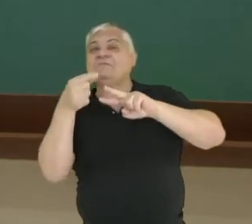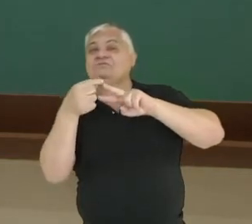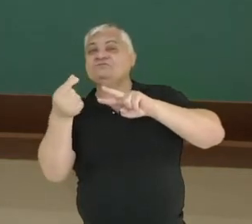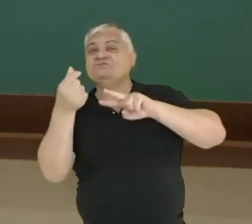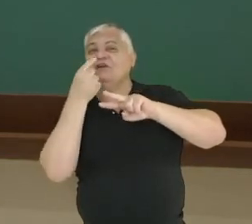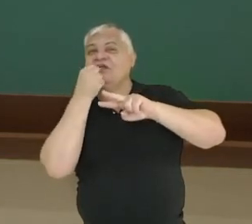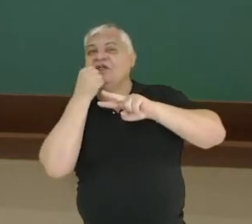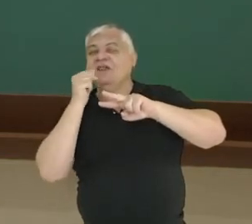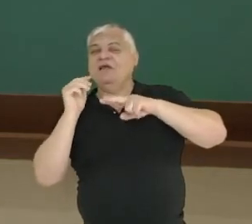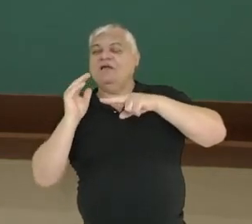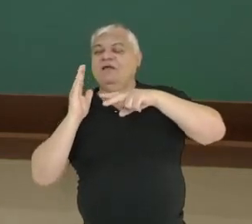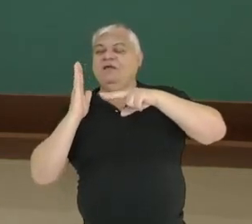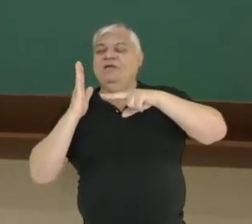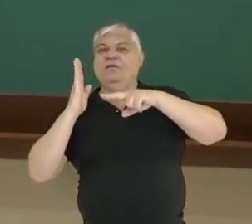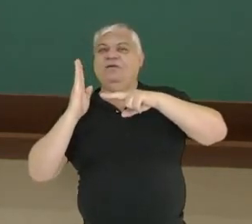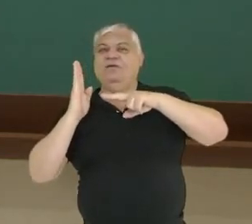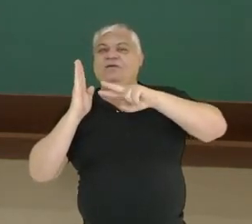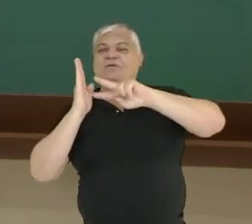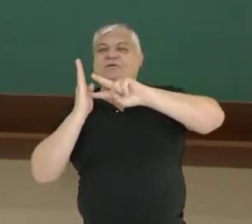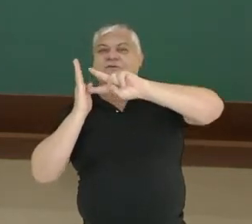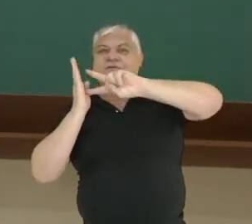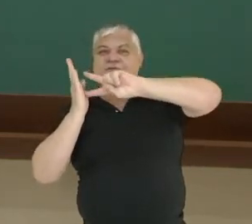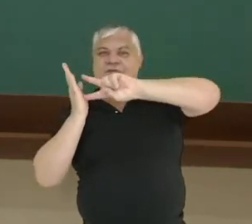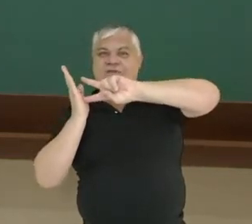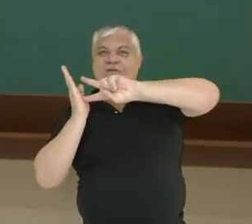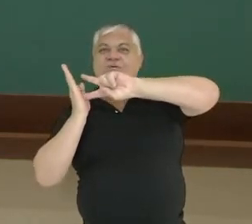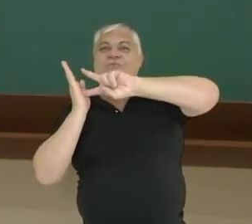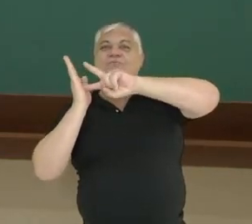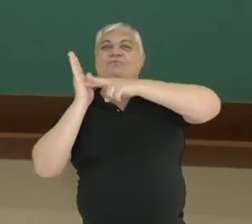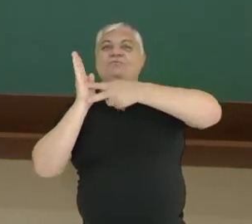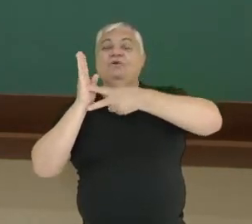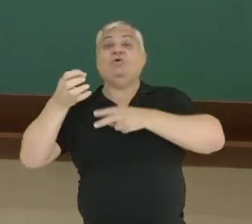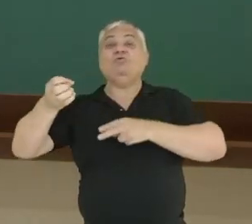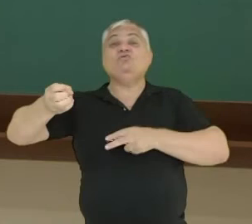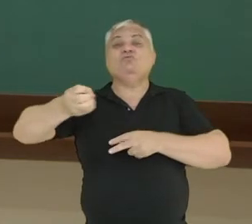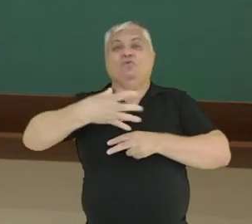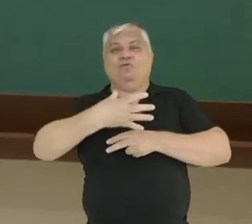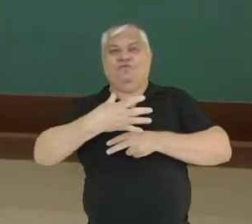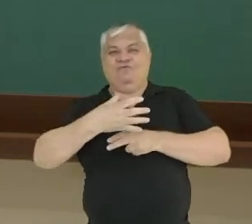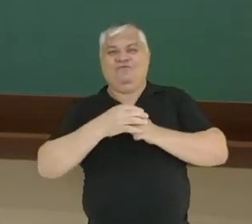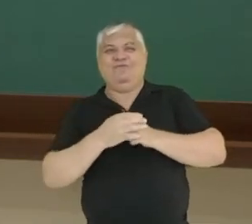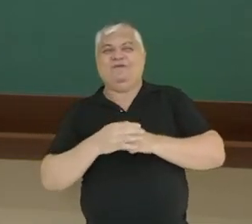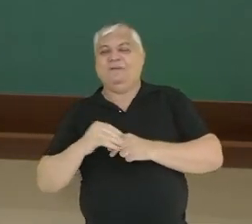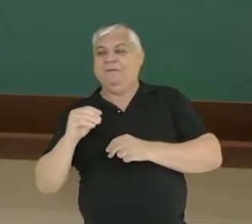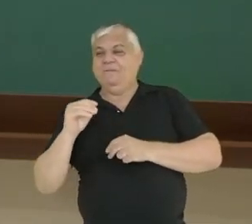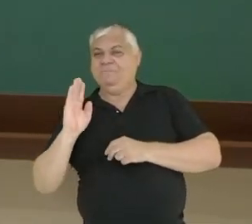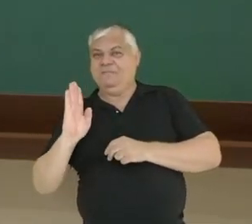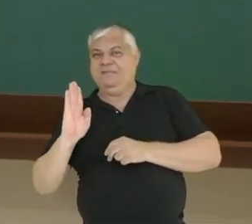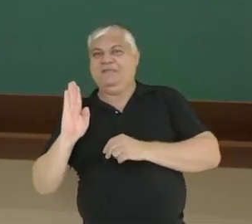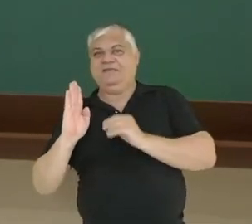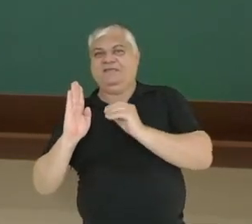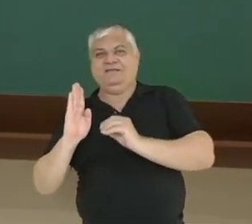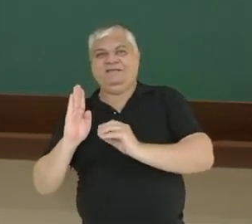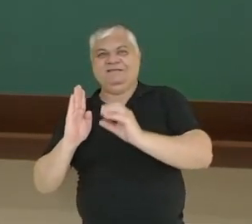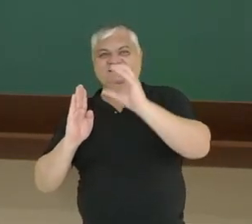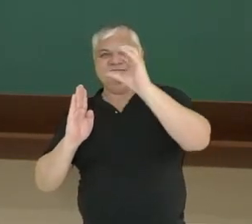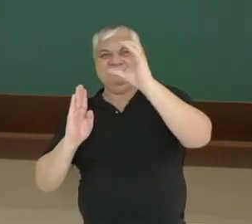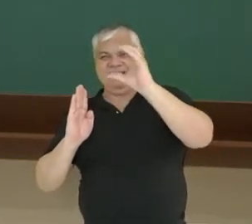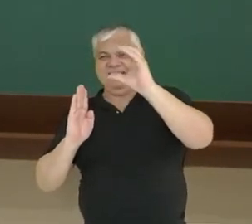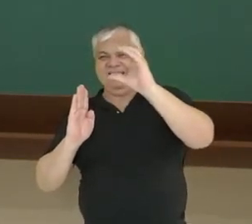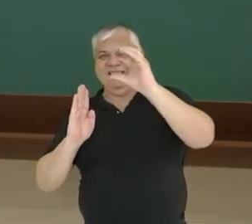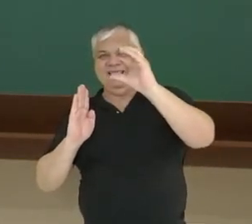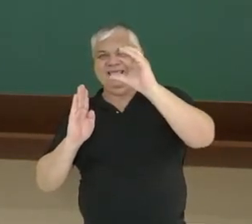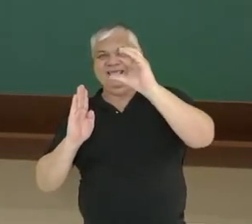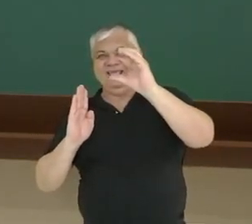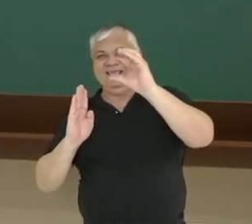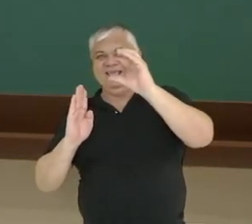vai determinar um novo ponto. E esse novo ponto que está aqui, você vai determinar,